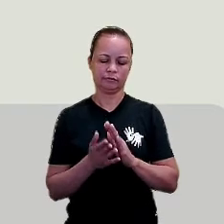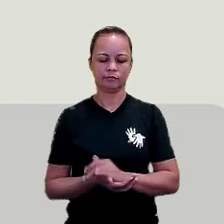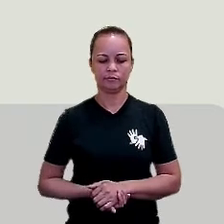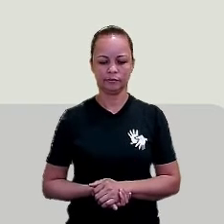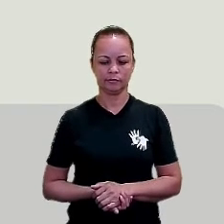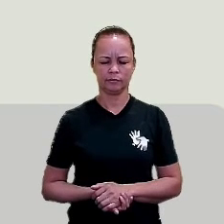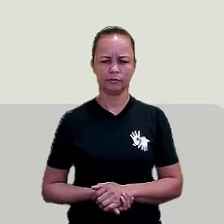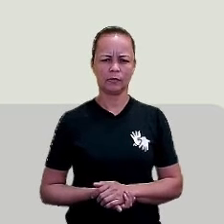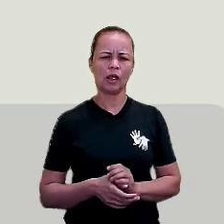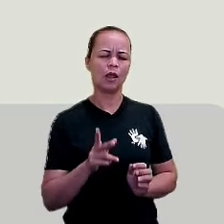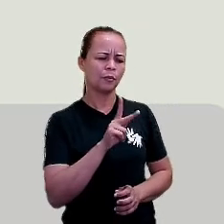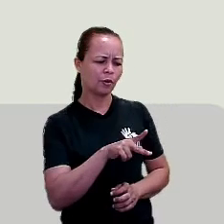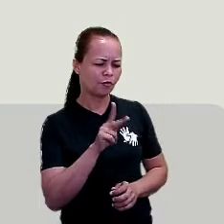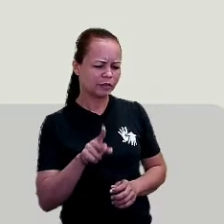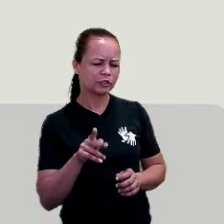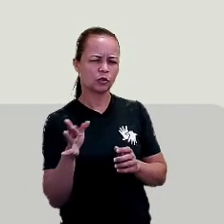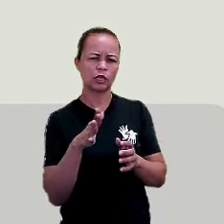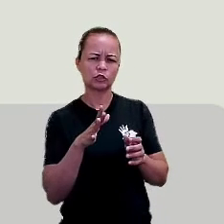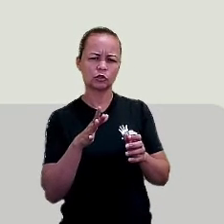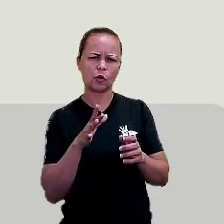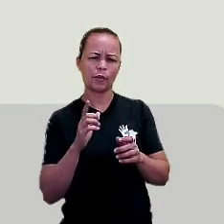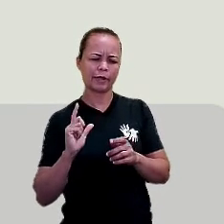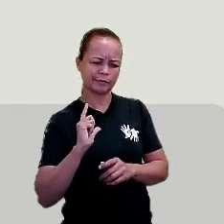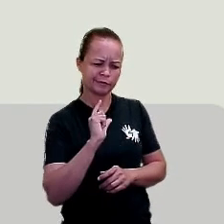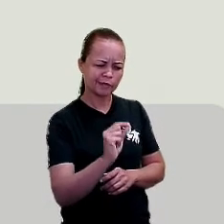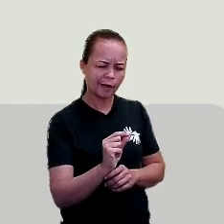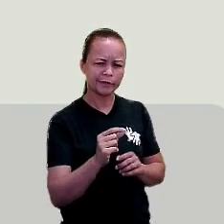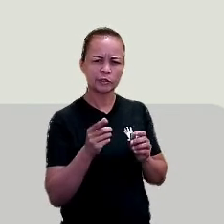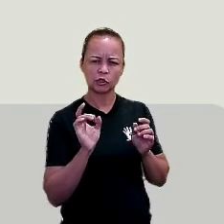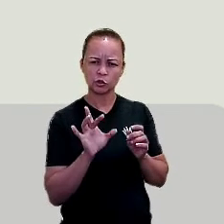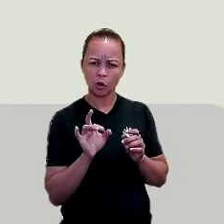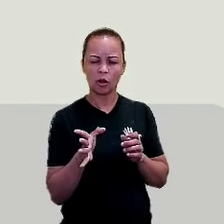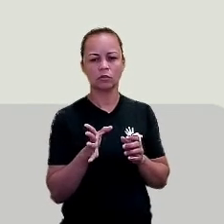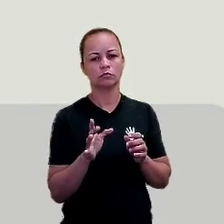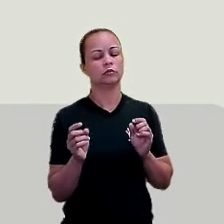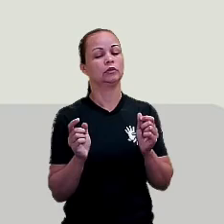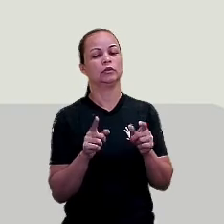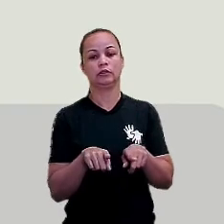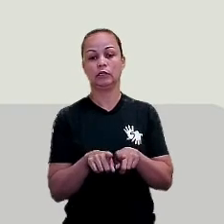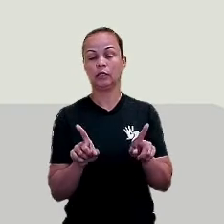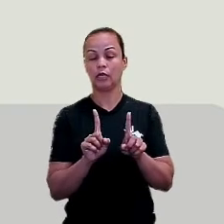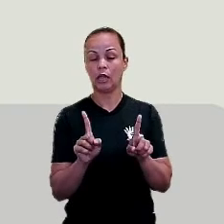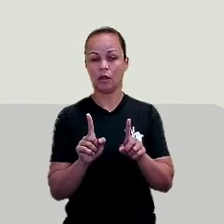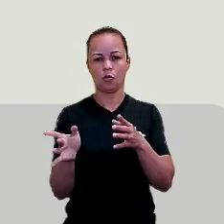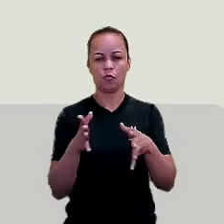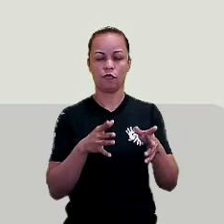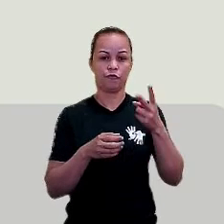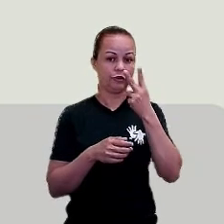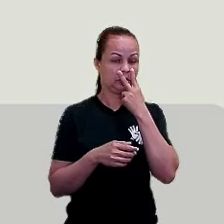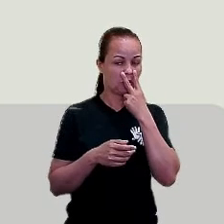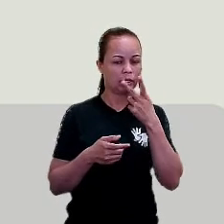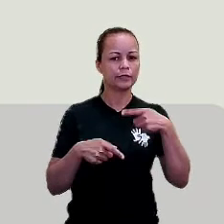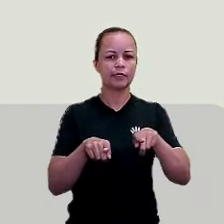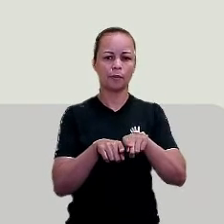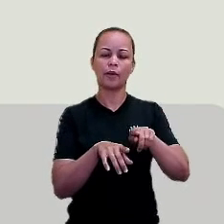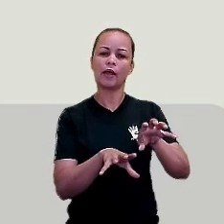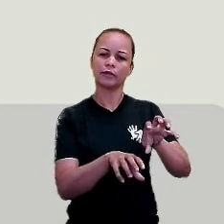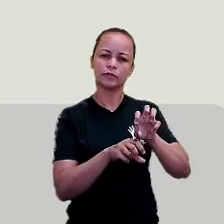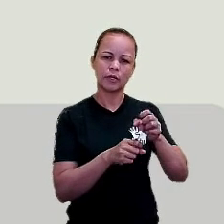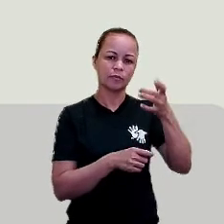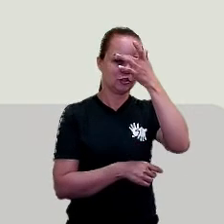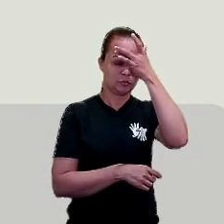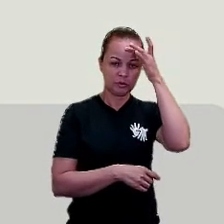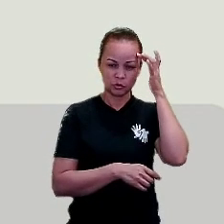Mas, professora, só é de saída? Não. Existe, Vitória de Santo Antão também recebe pessoas que fazem a migração pendular.